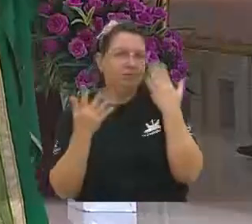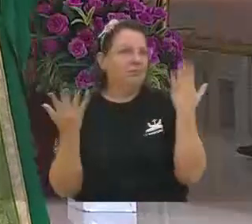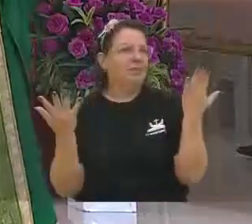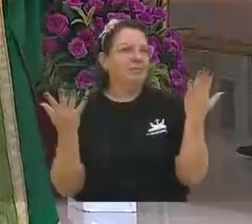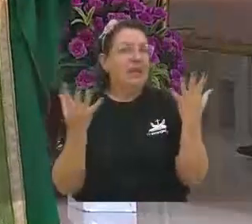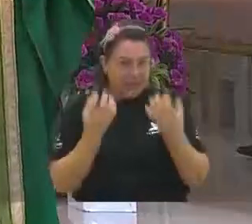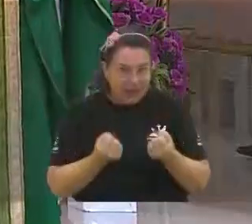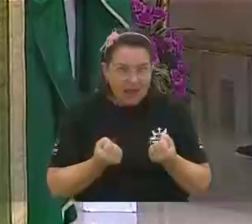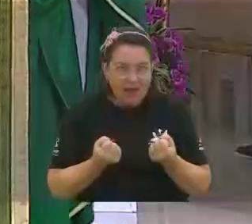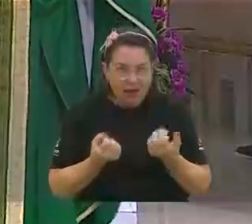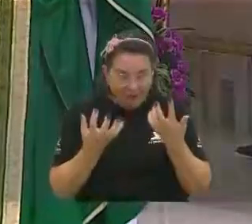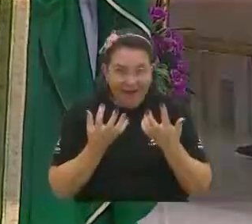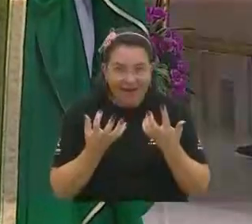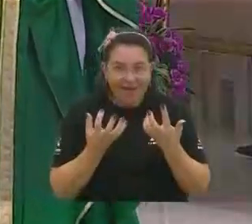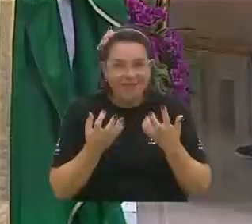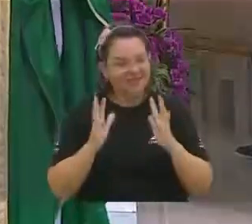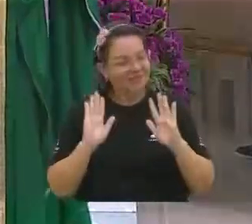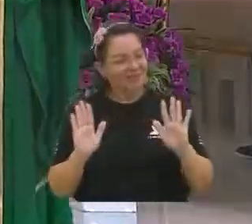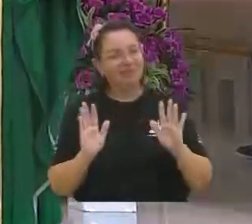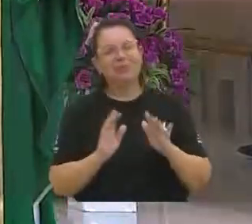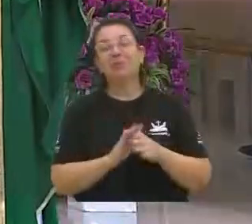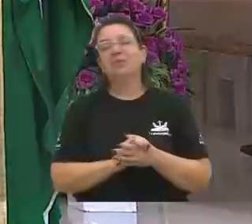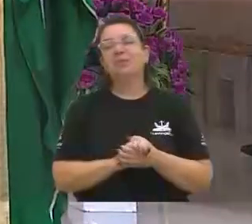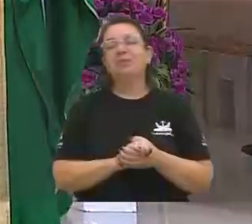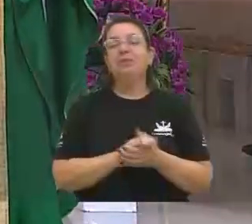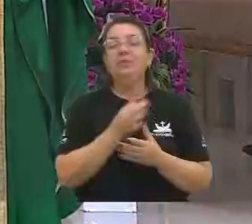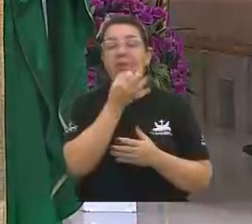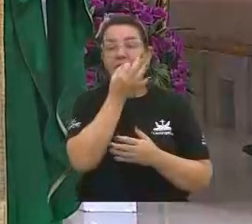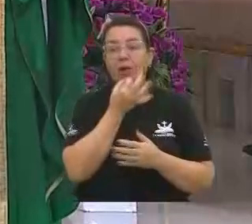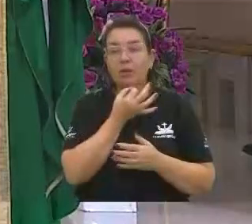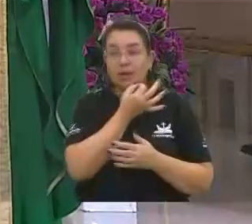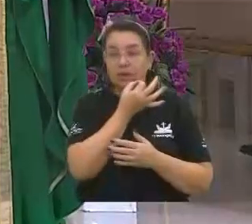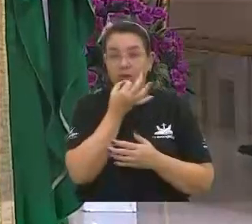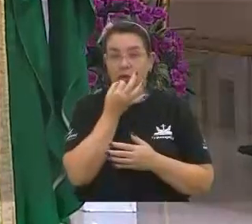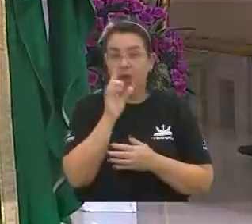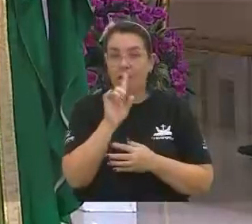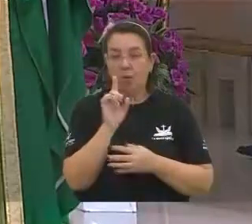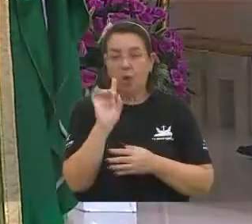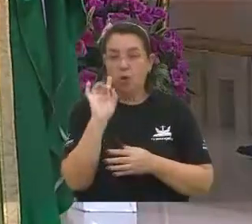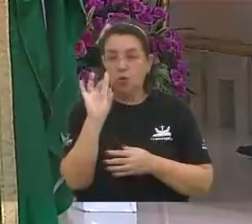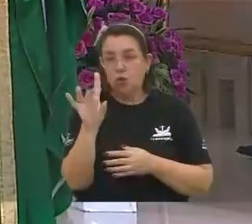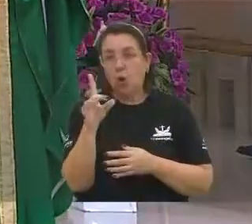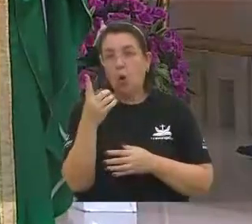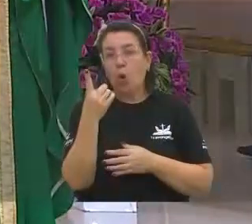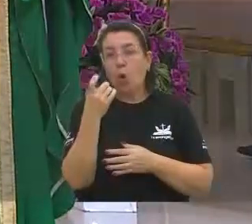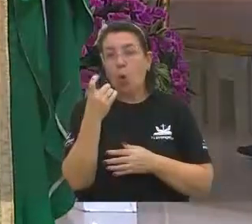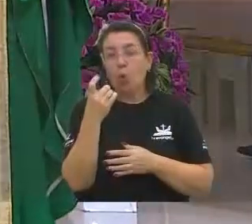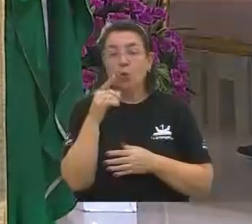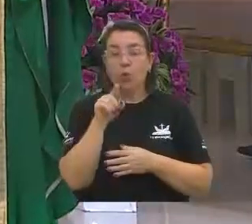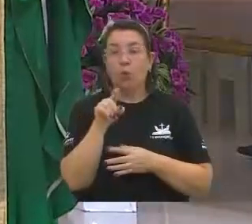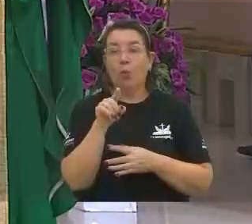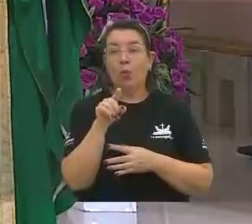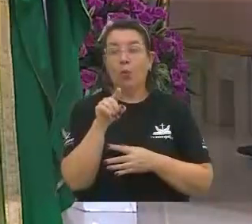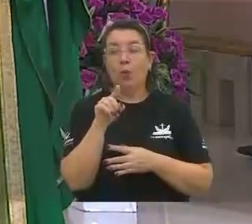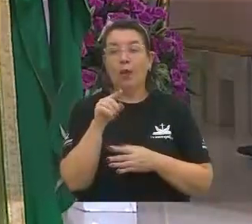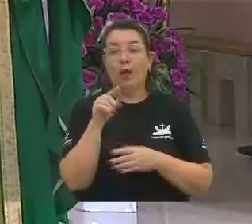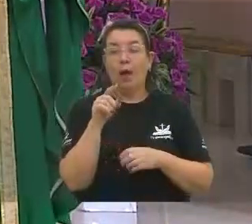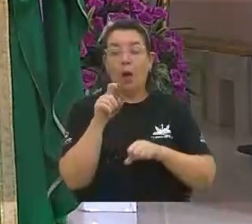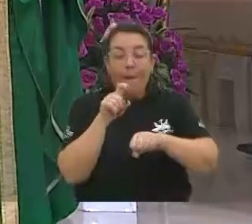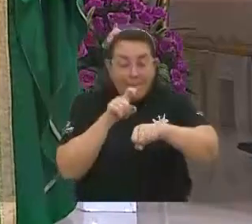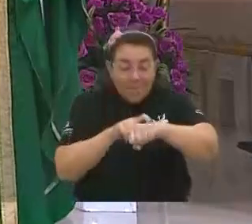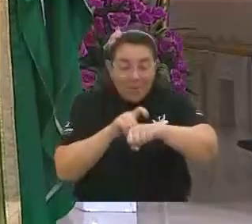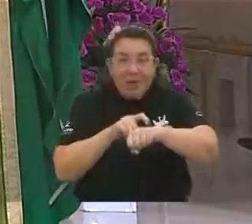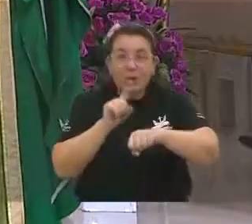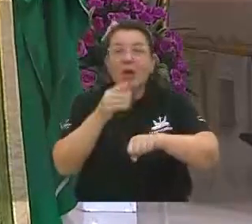que Eucaristia não se reduz único exclusivamente algum ao momento